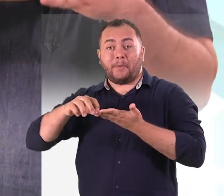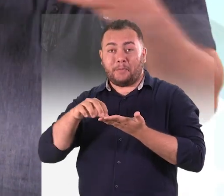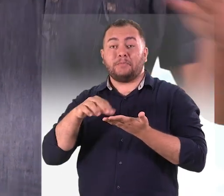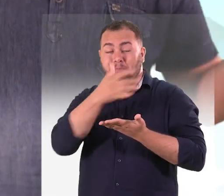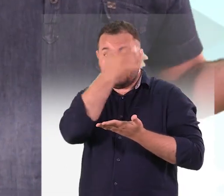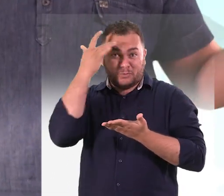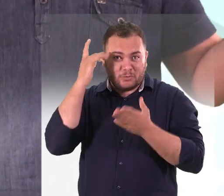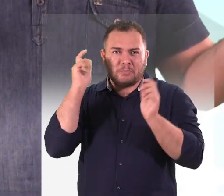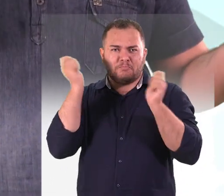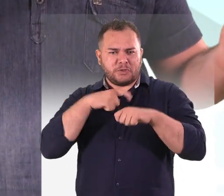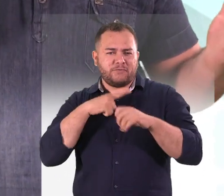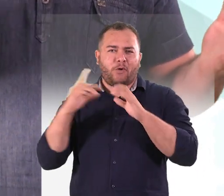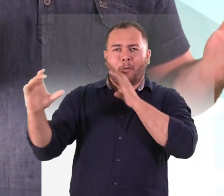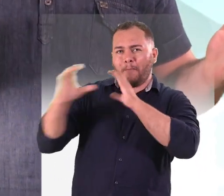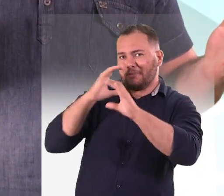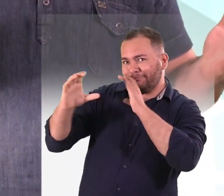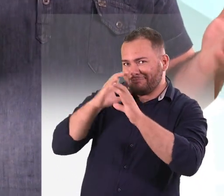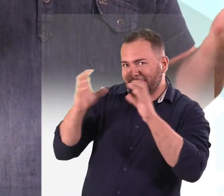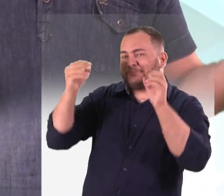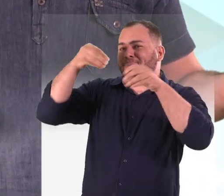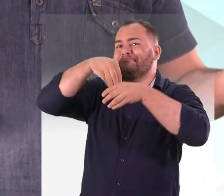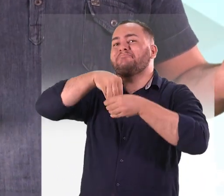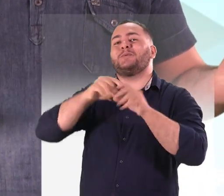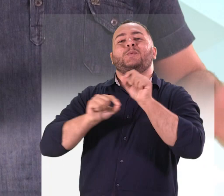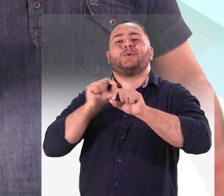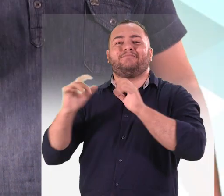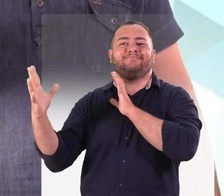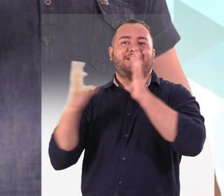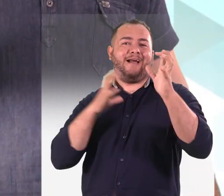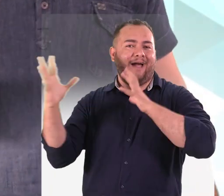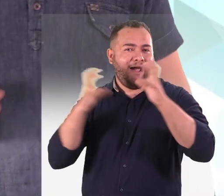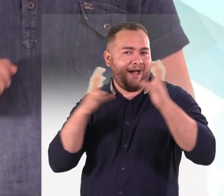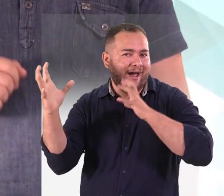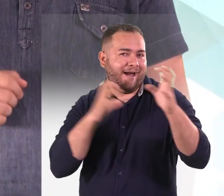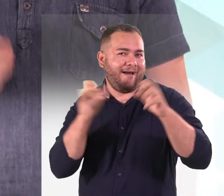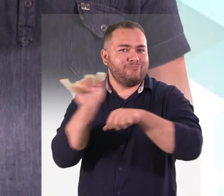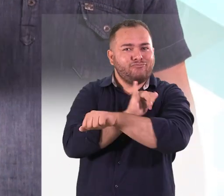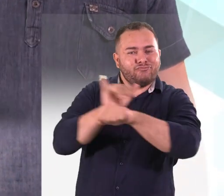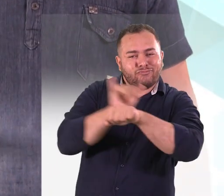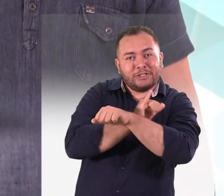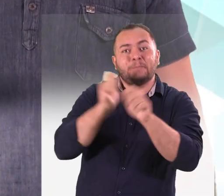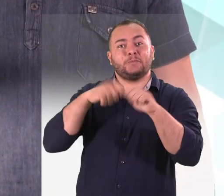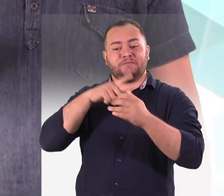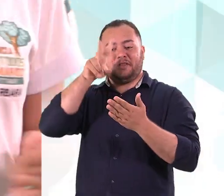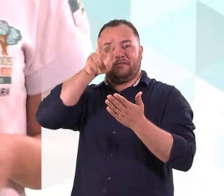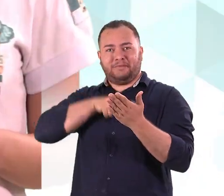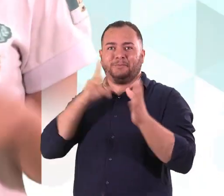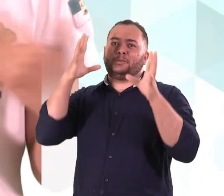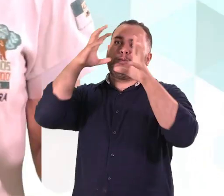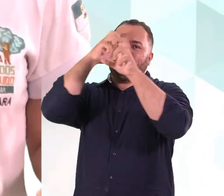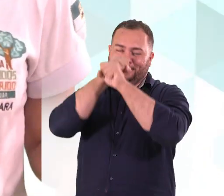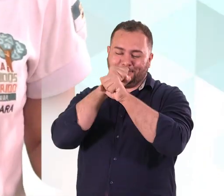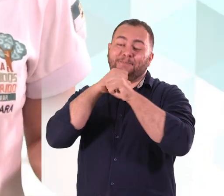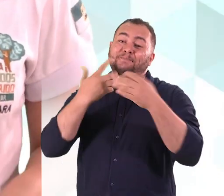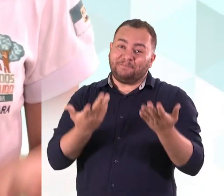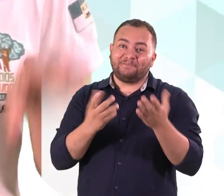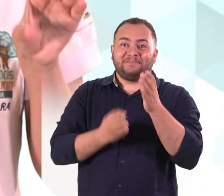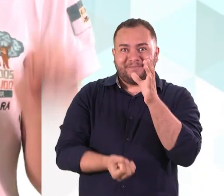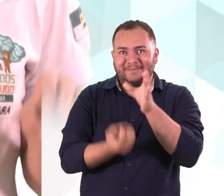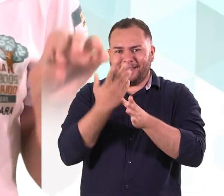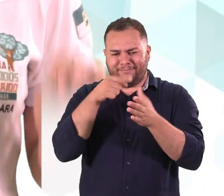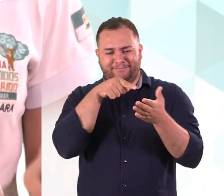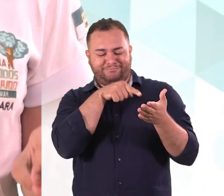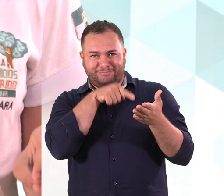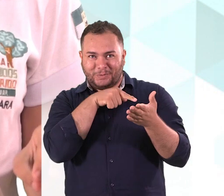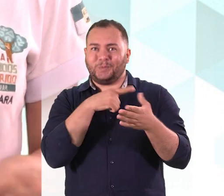pudessem ser tranqüilos informações de batalhas militares e que essas cidades servidas até mesmo no escuro prevenção era